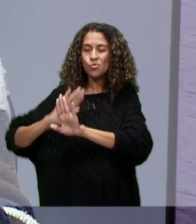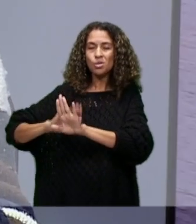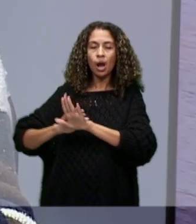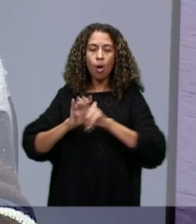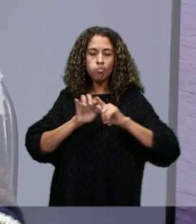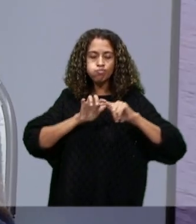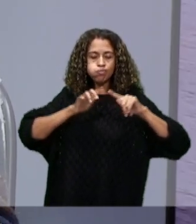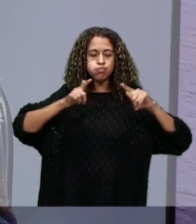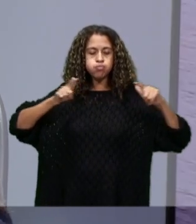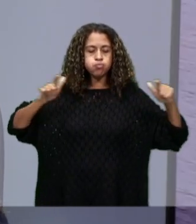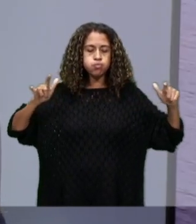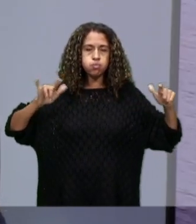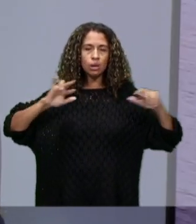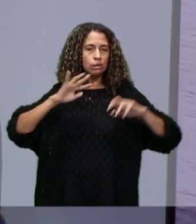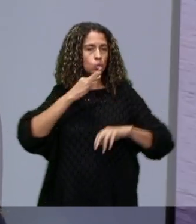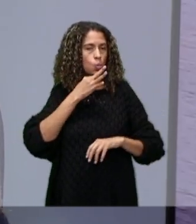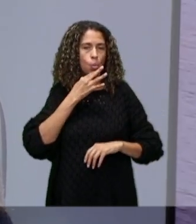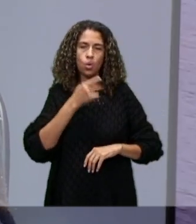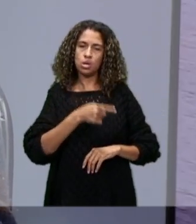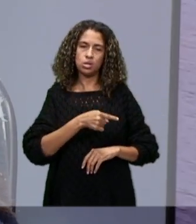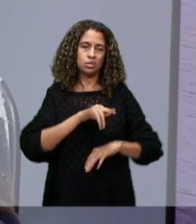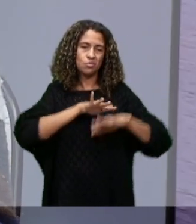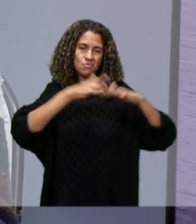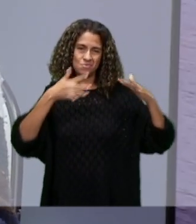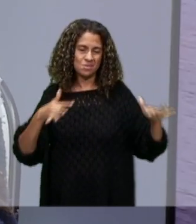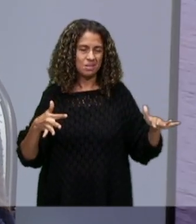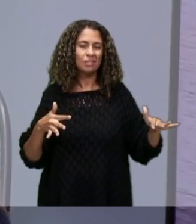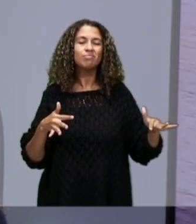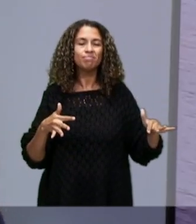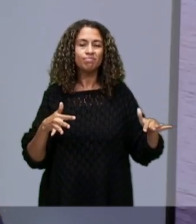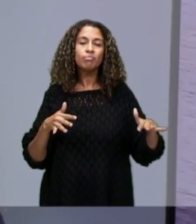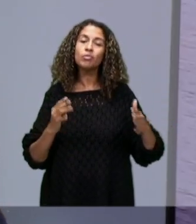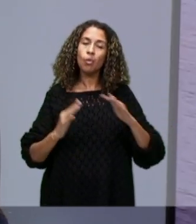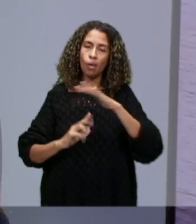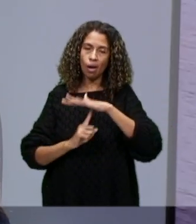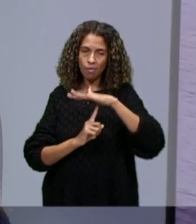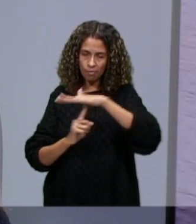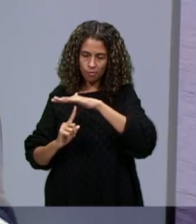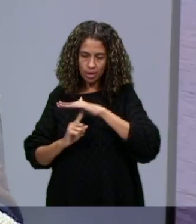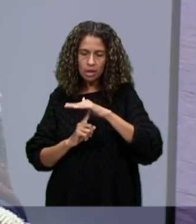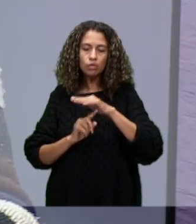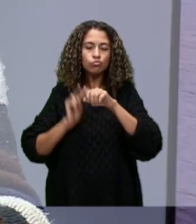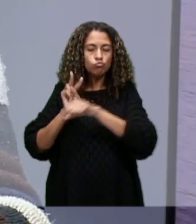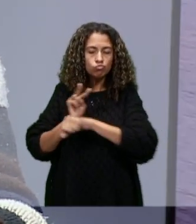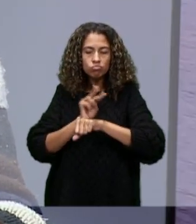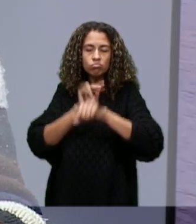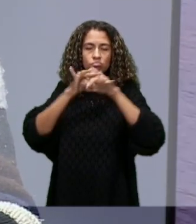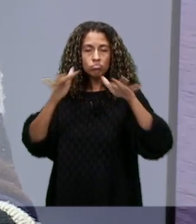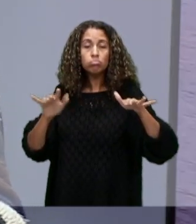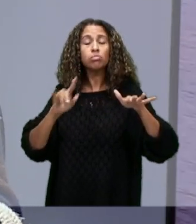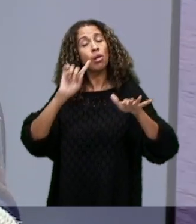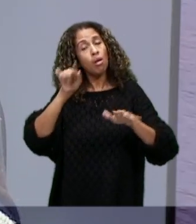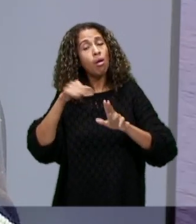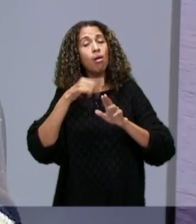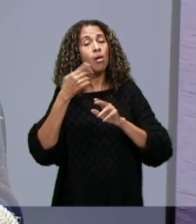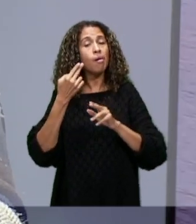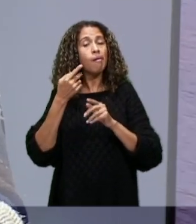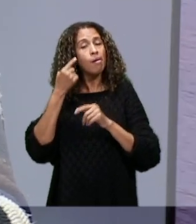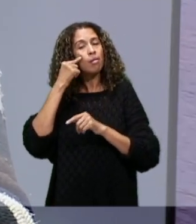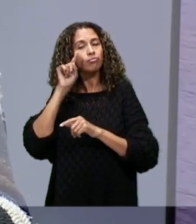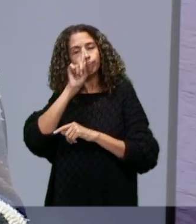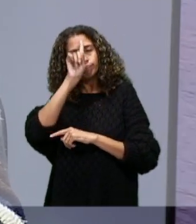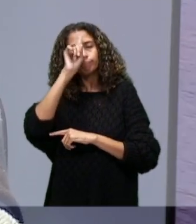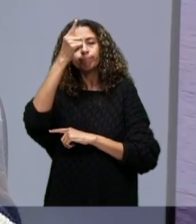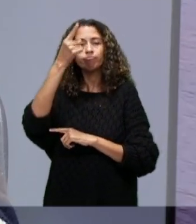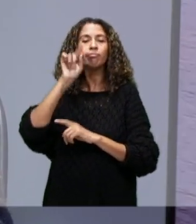não conhece boa parte, que é o oceano, né? Então, a Feira da Conservação do Oceano traz essa realidade, né?